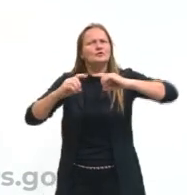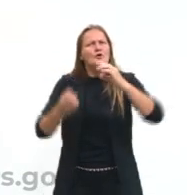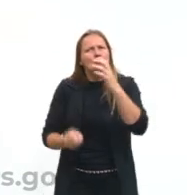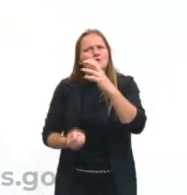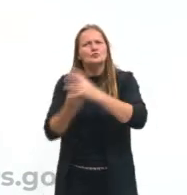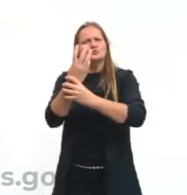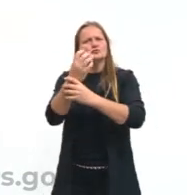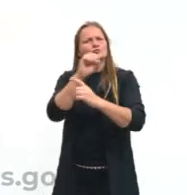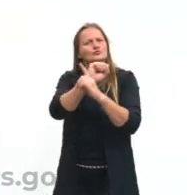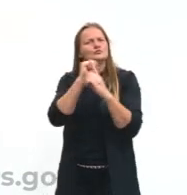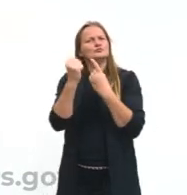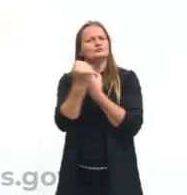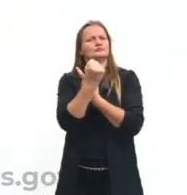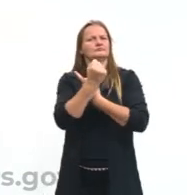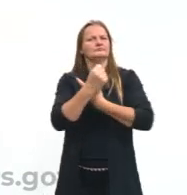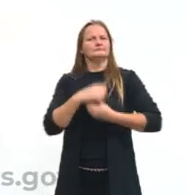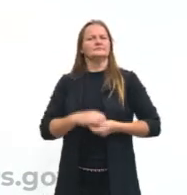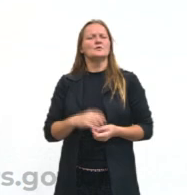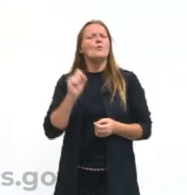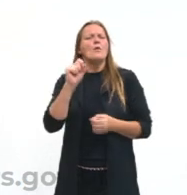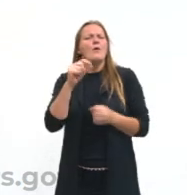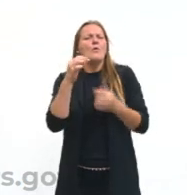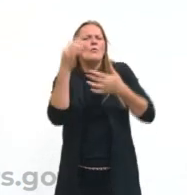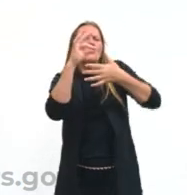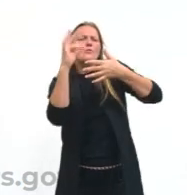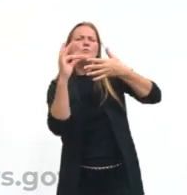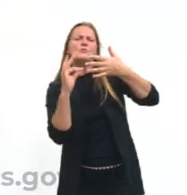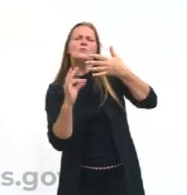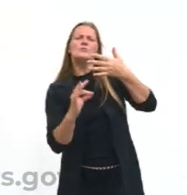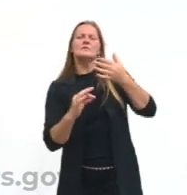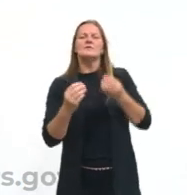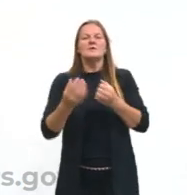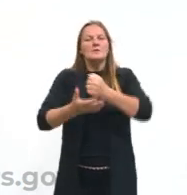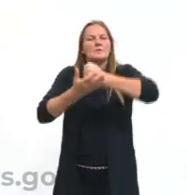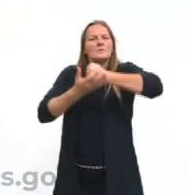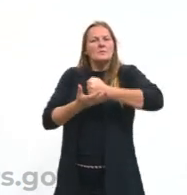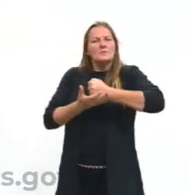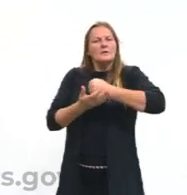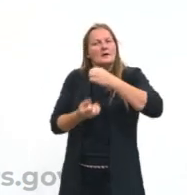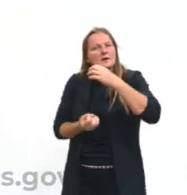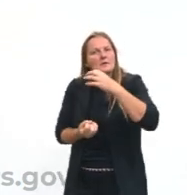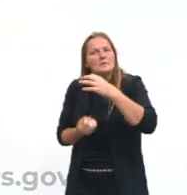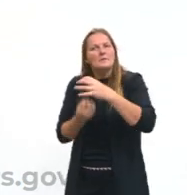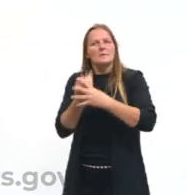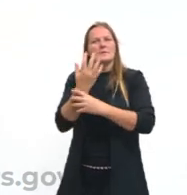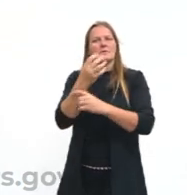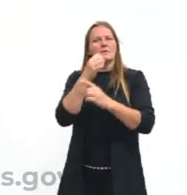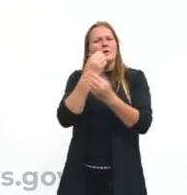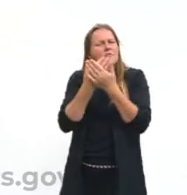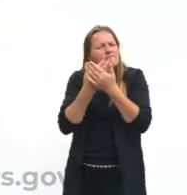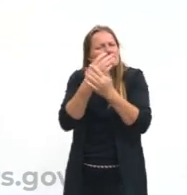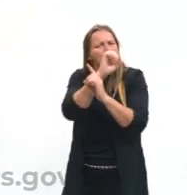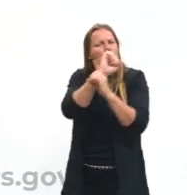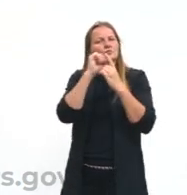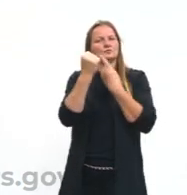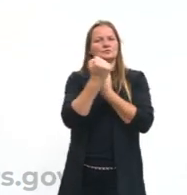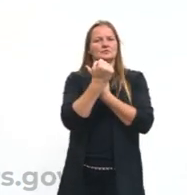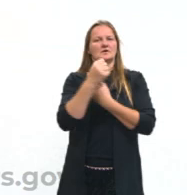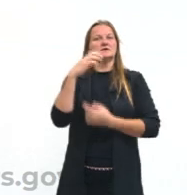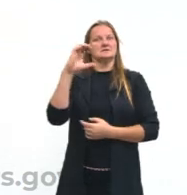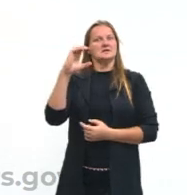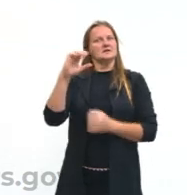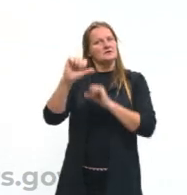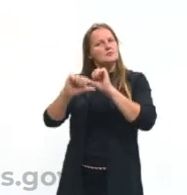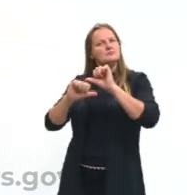surgimento da sociologia como elas usa Que fatores favorecem para que se a sociologia se torna uma